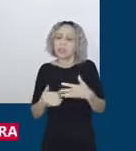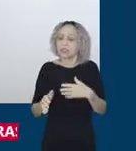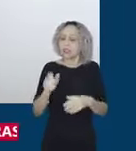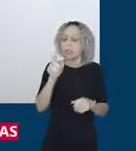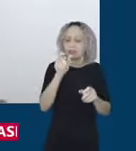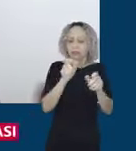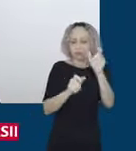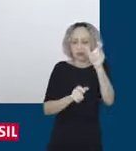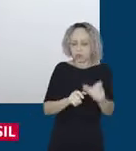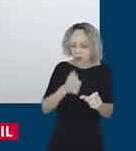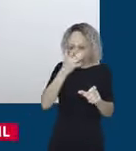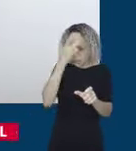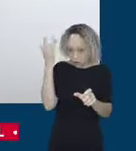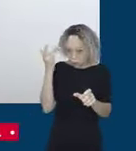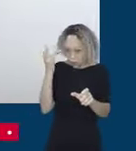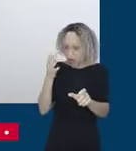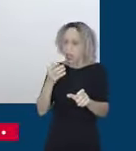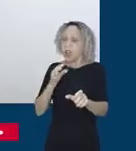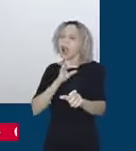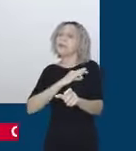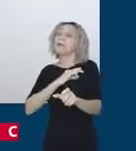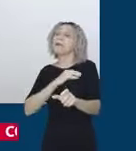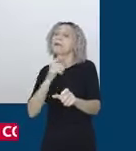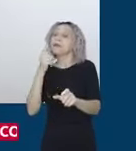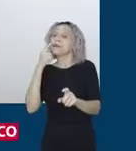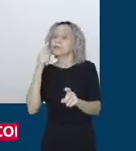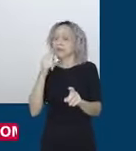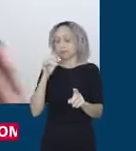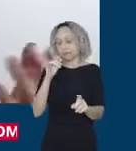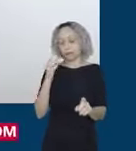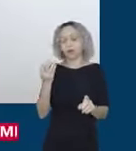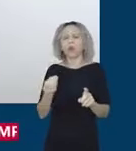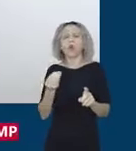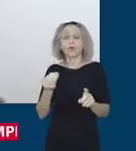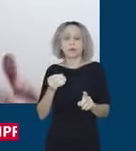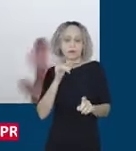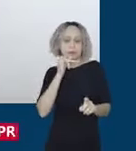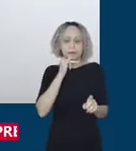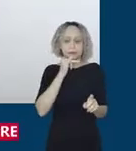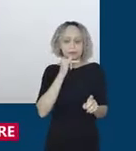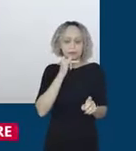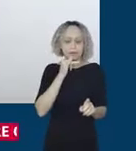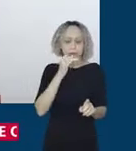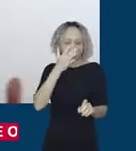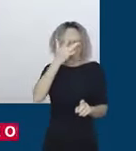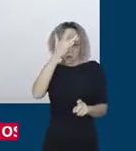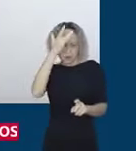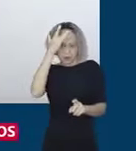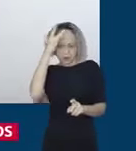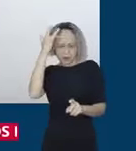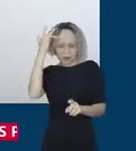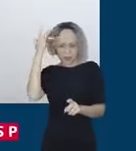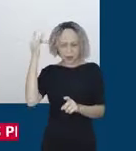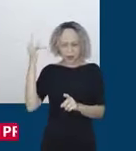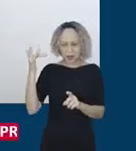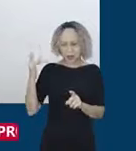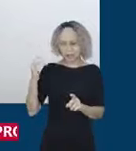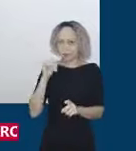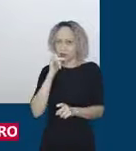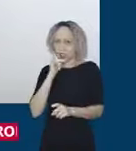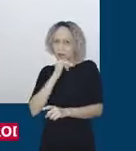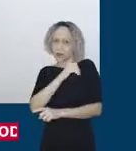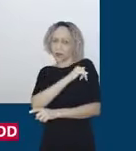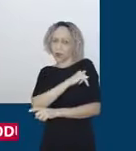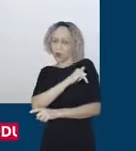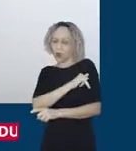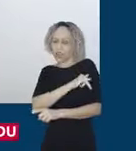policial de um cidadão muito bem vestido no Leblon é uma, e, na verdade, numa comunidade, todos nós sabemos que é outra. Até